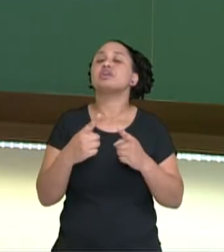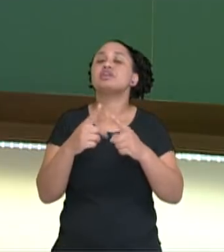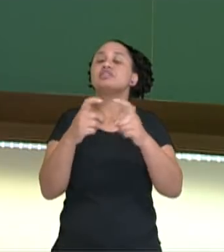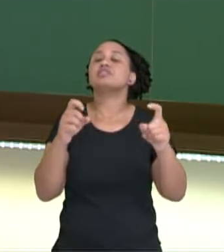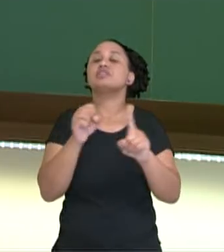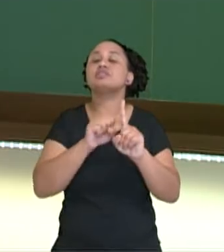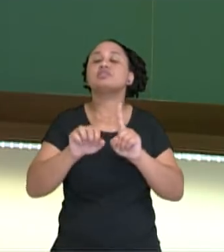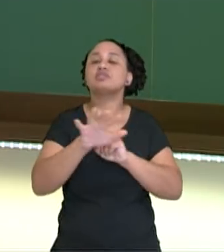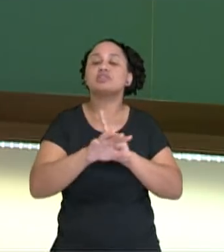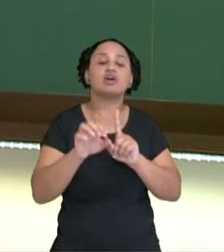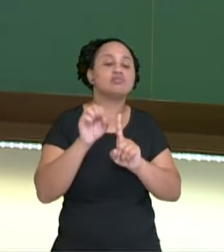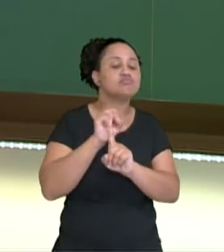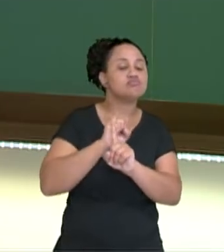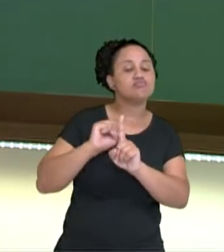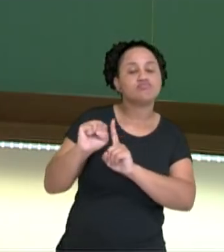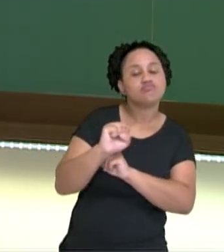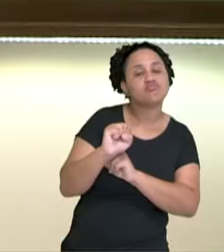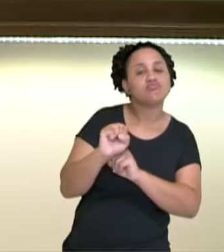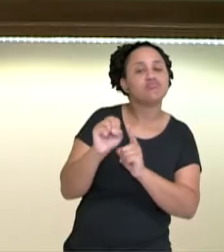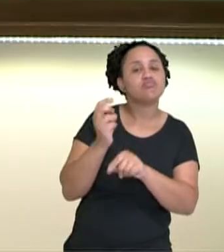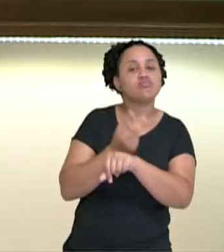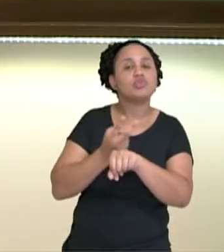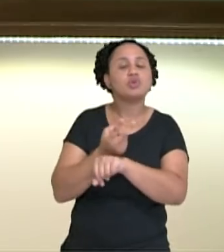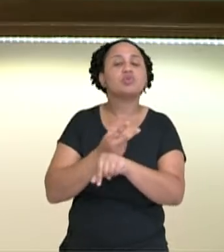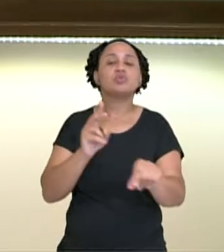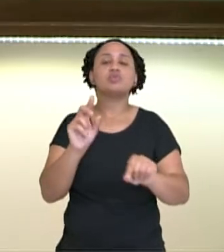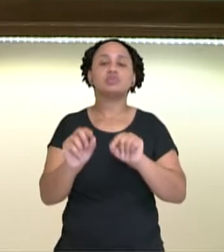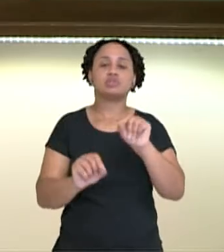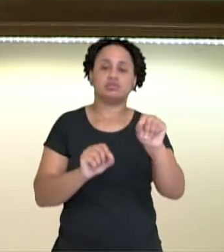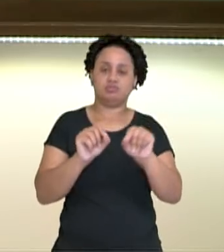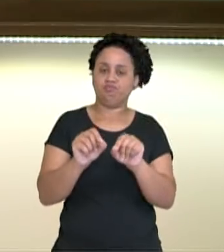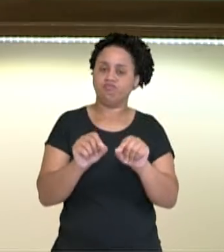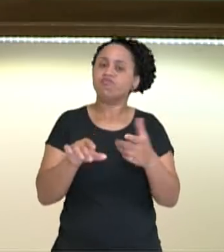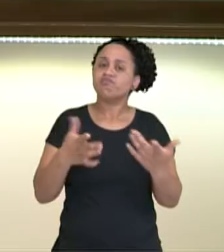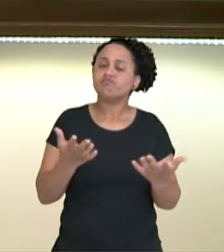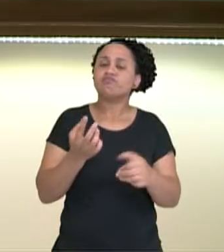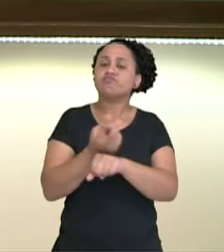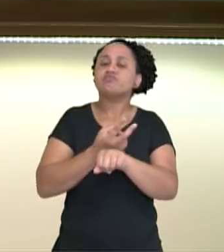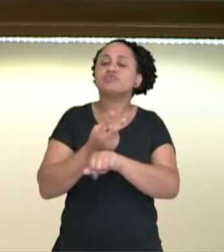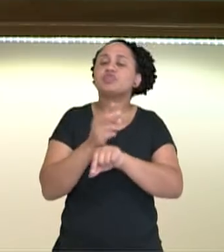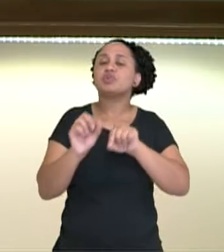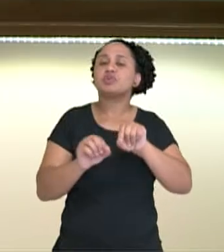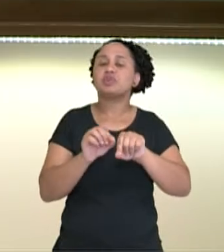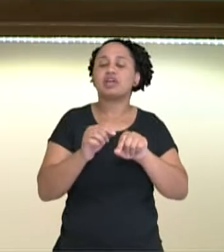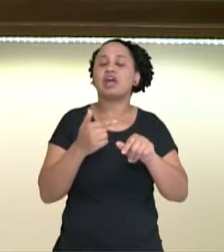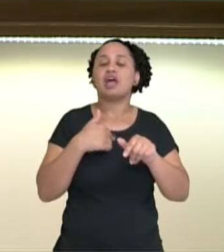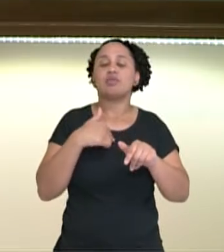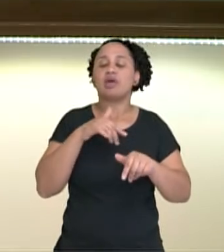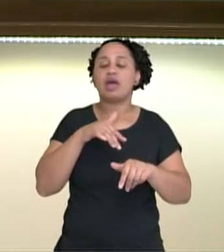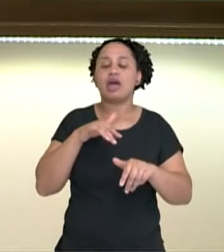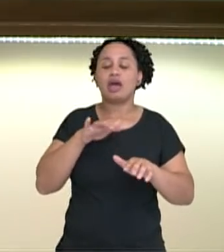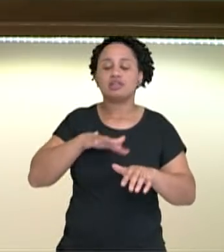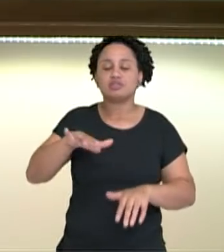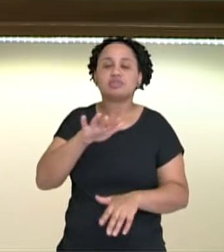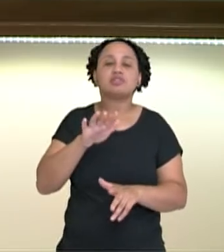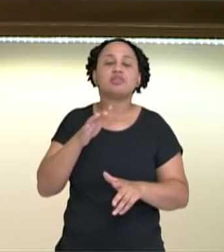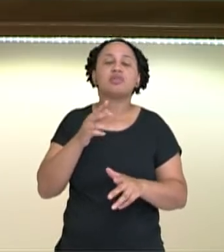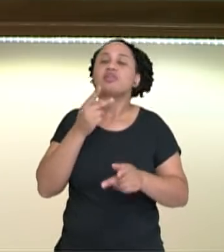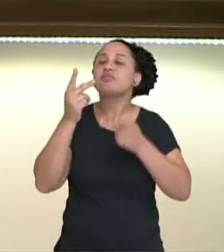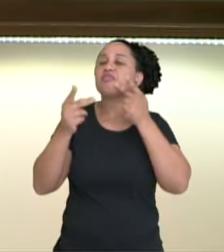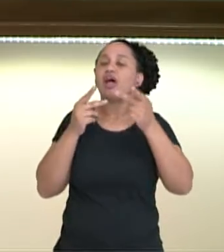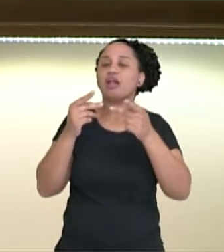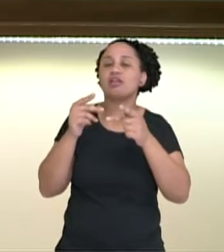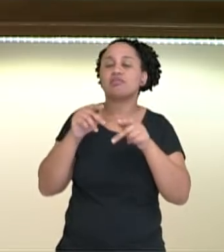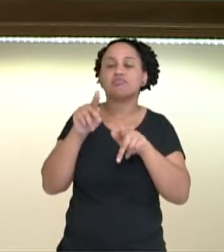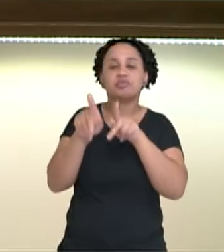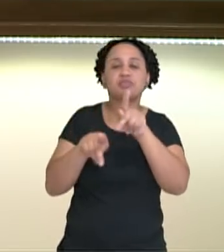o que a sociologia vai buscar? A sociologia, ela vai buscar sair um pouco do senso comum para um